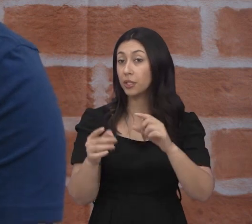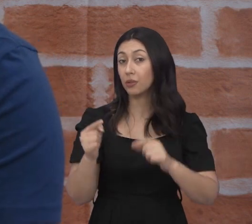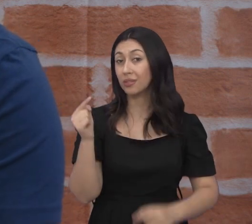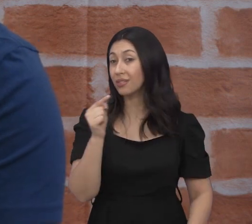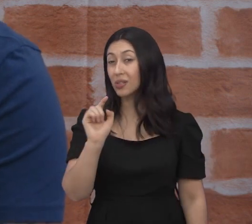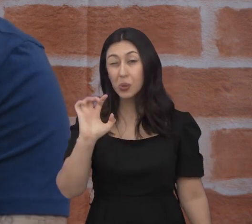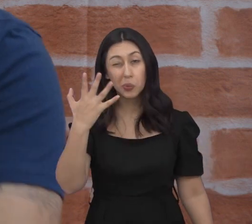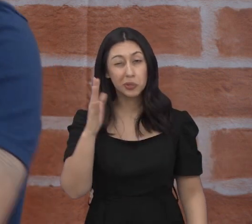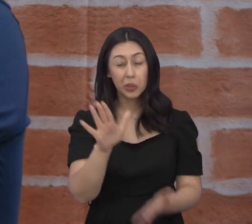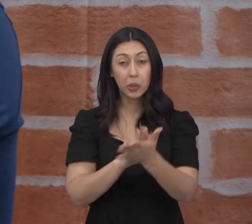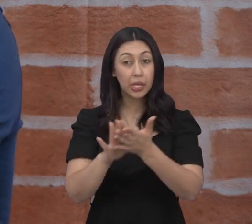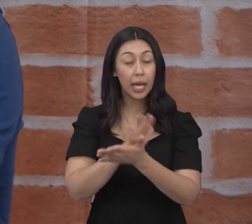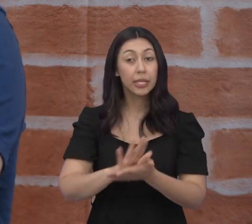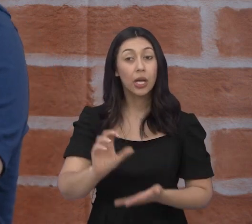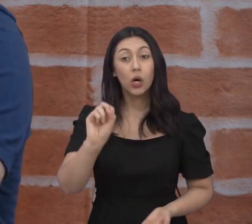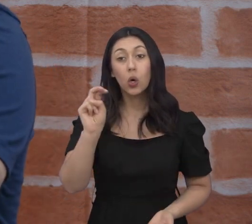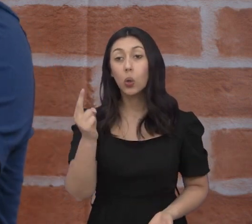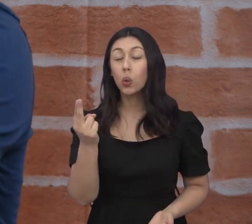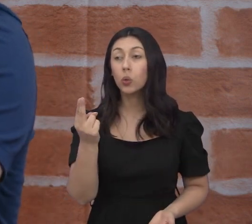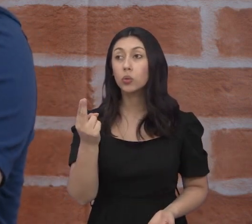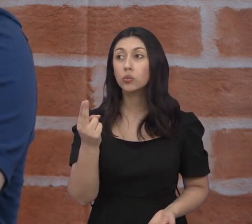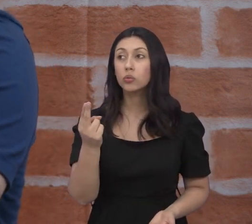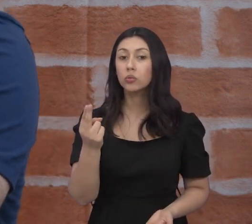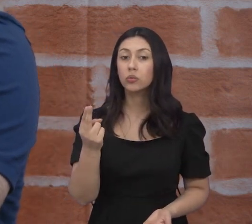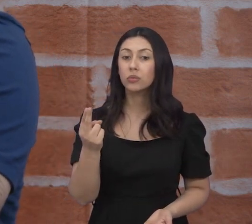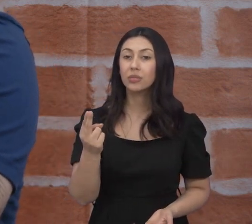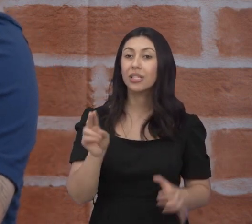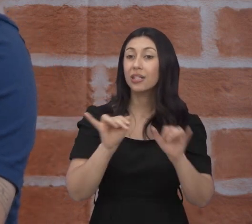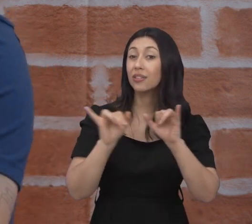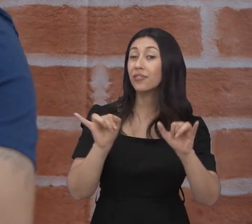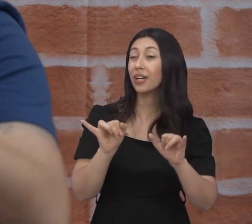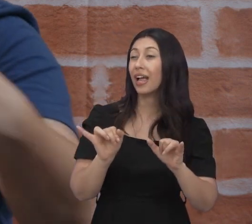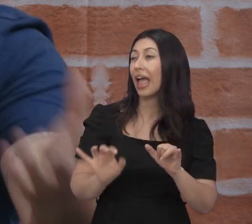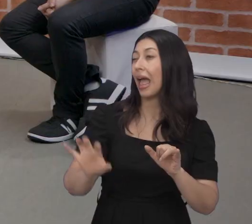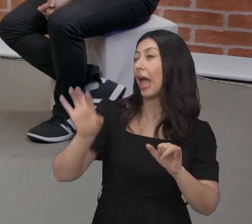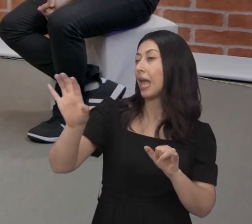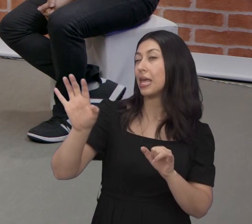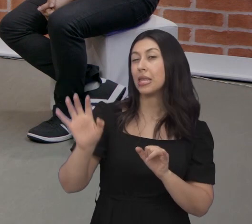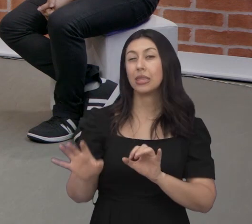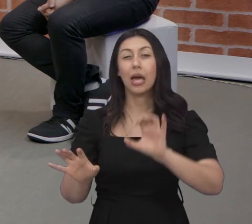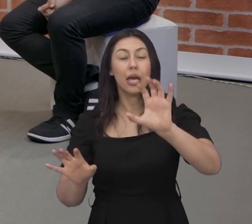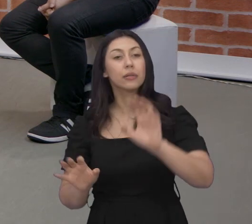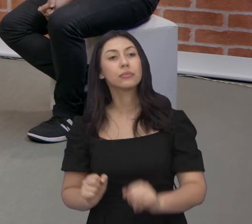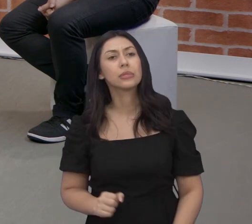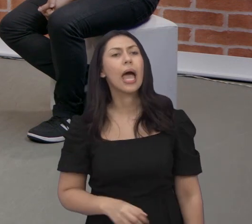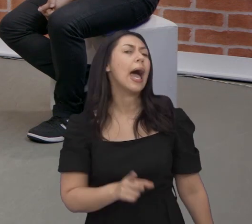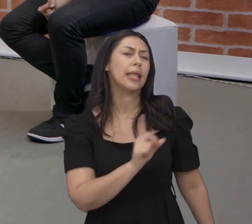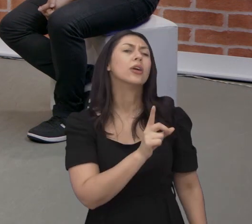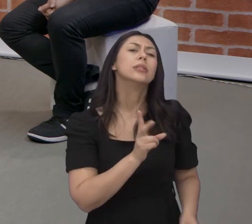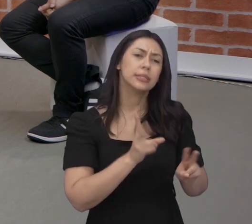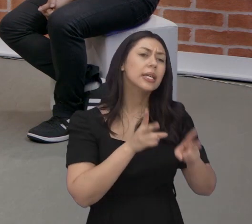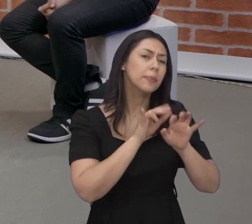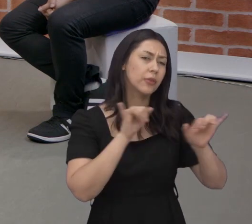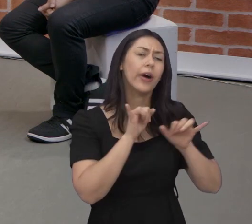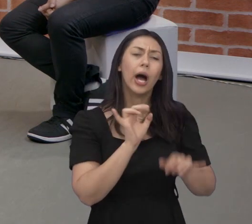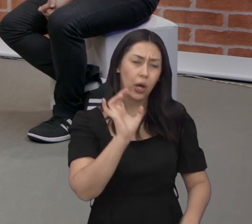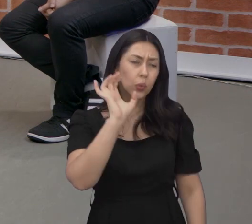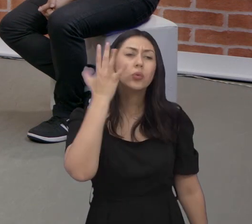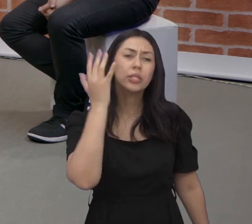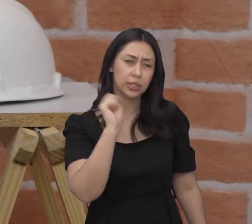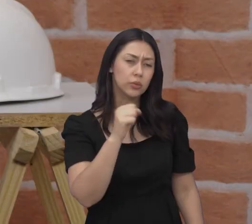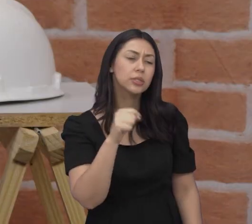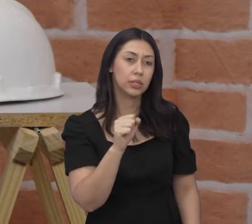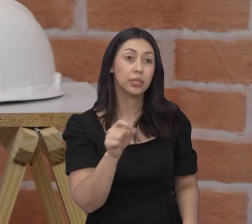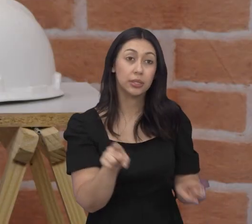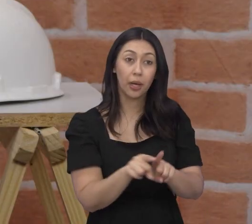não aconteceu, ou tem uma justificativa falando que era isso ou era aquilo, enfim. Ah, não, eles sempre admitem que aconteceu. Aham. Tanto